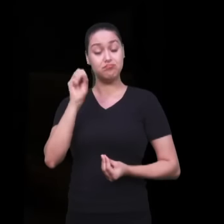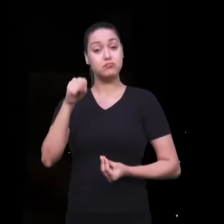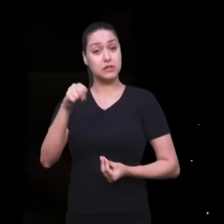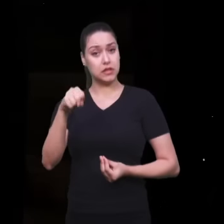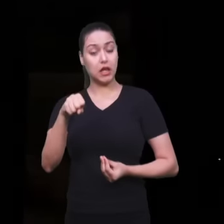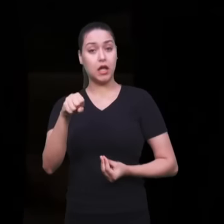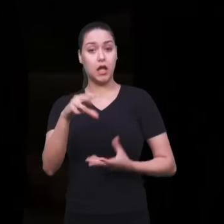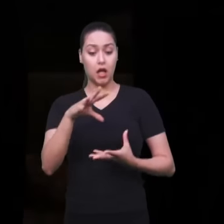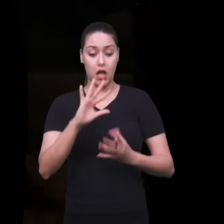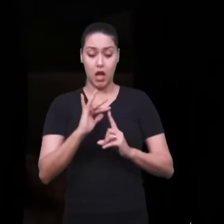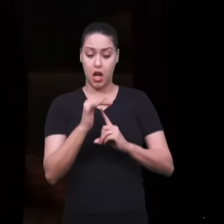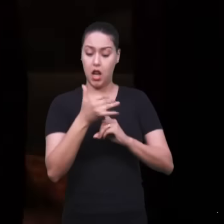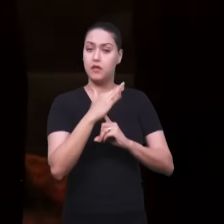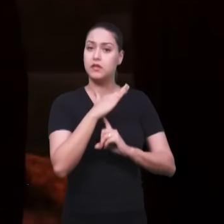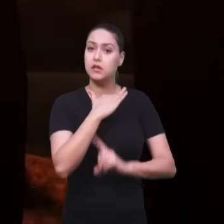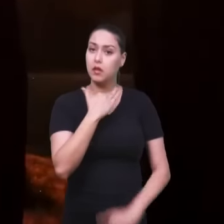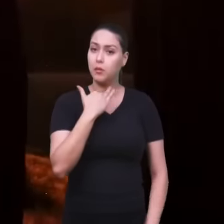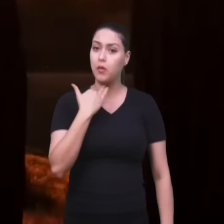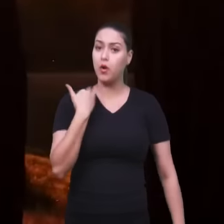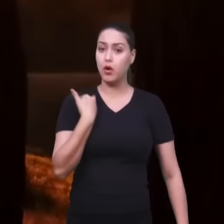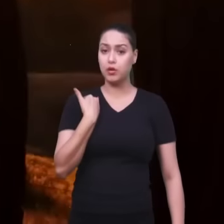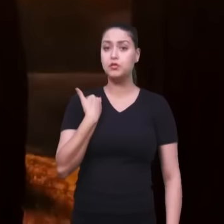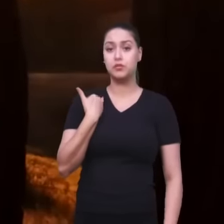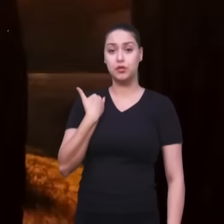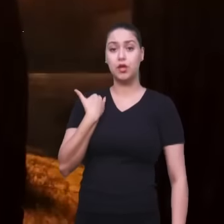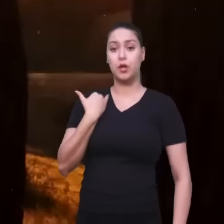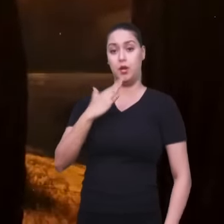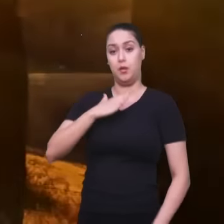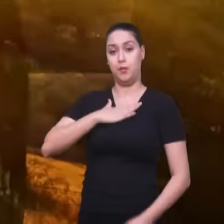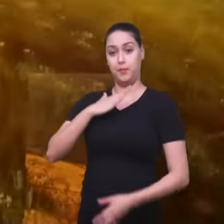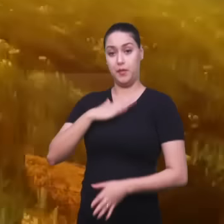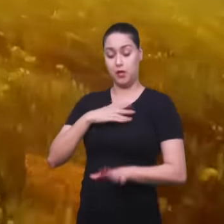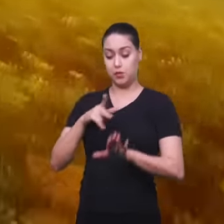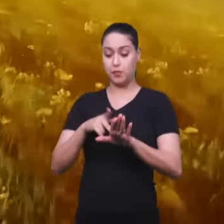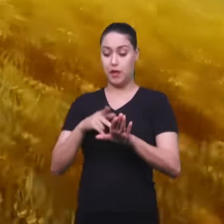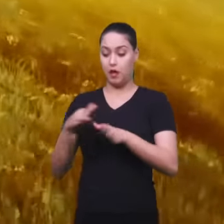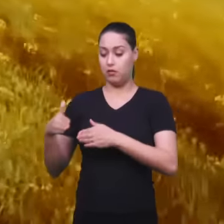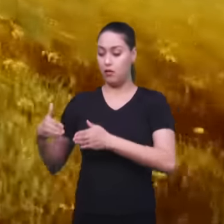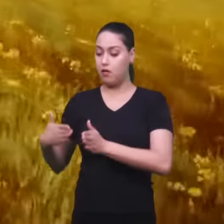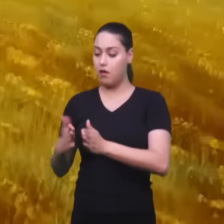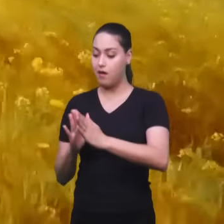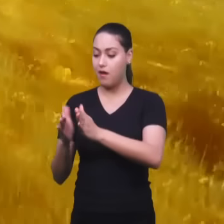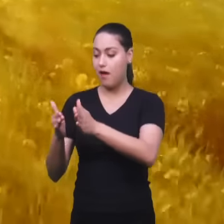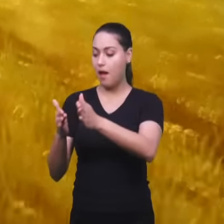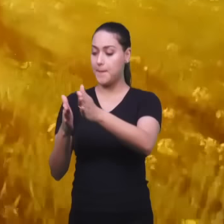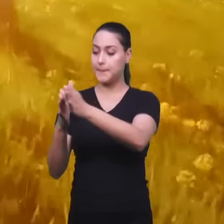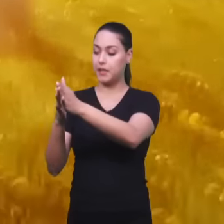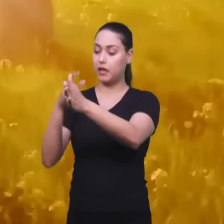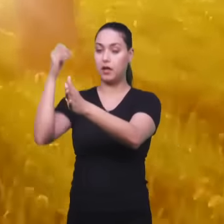Morte E Os Meus Pés Caminhão